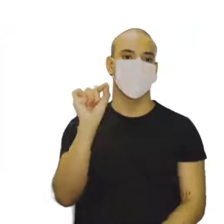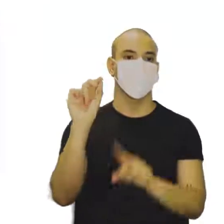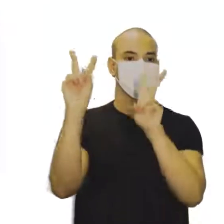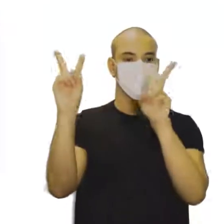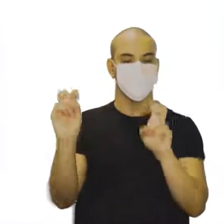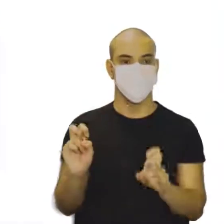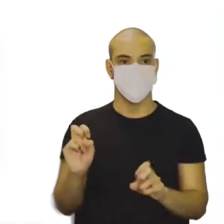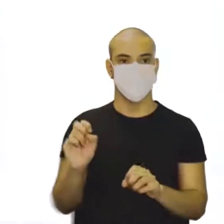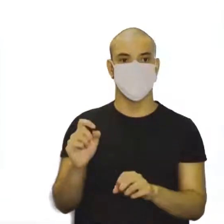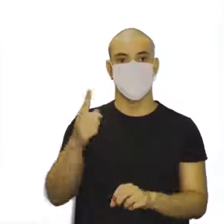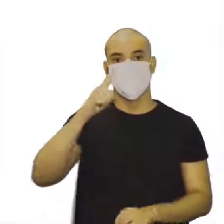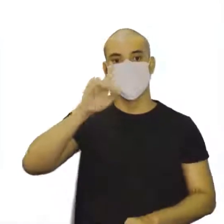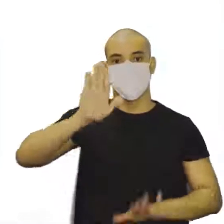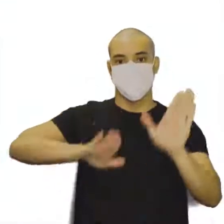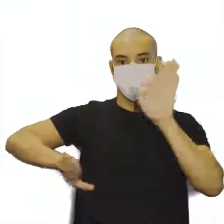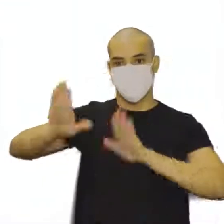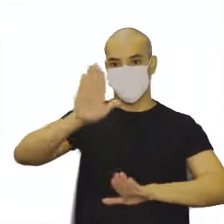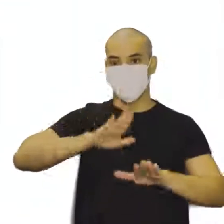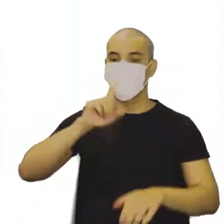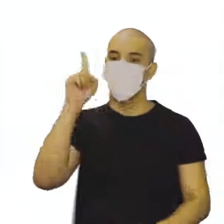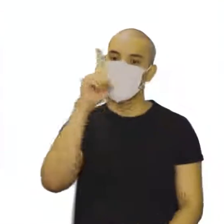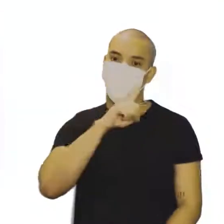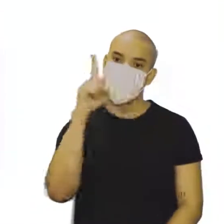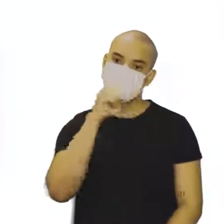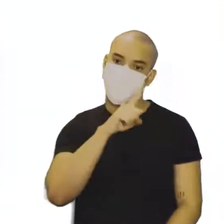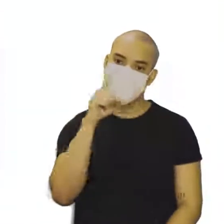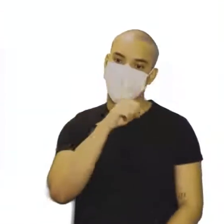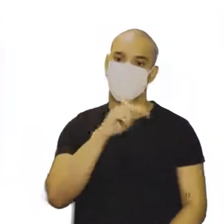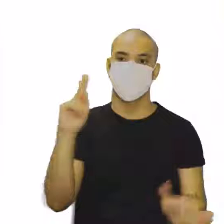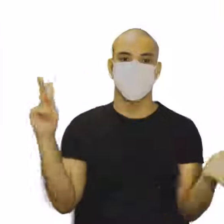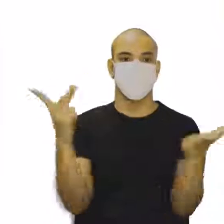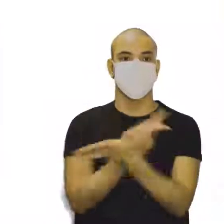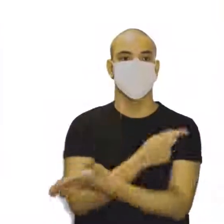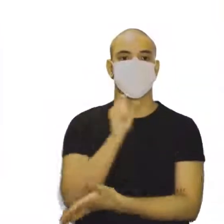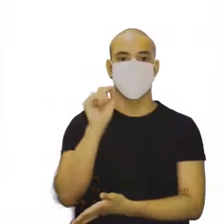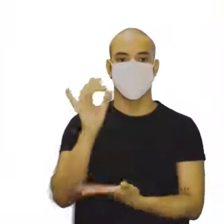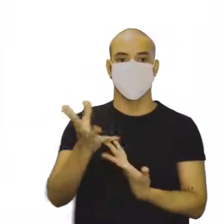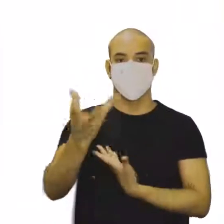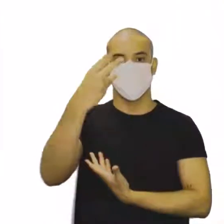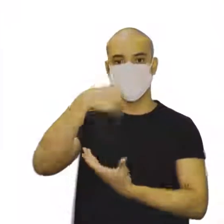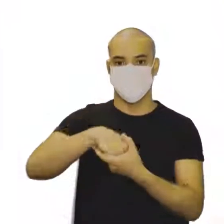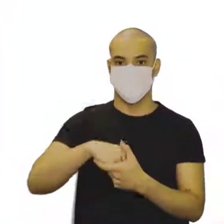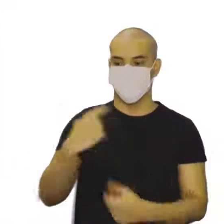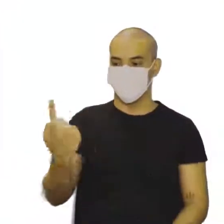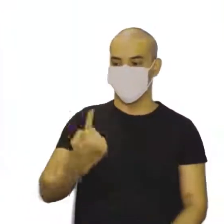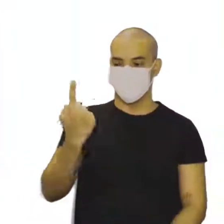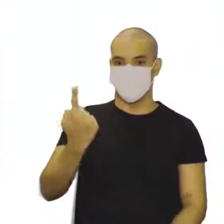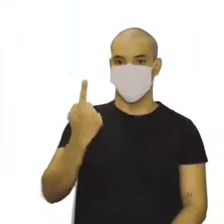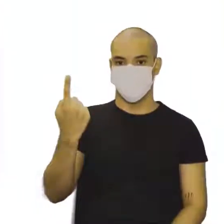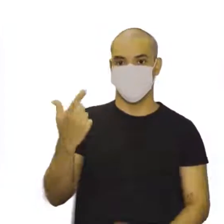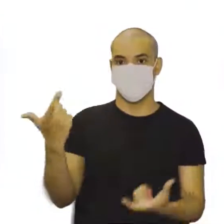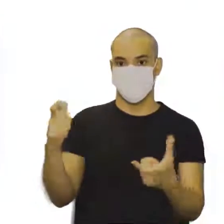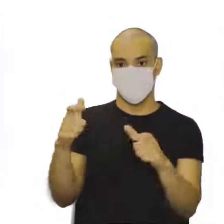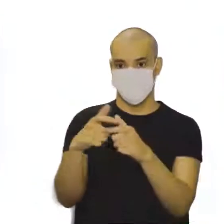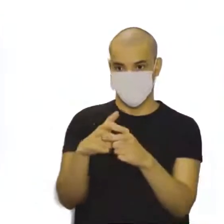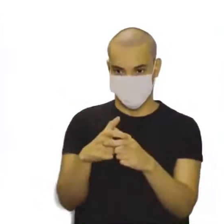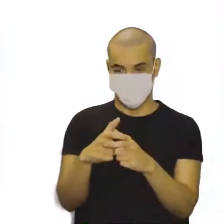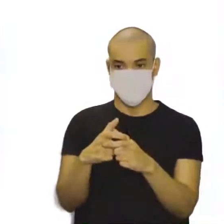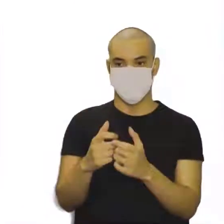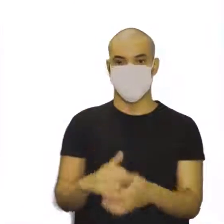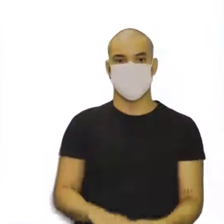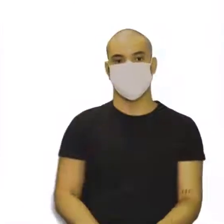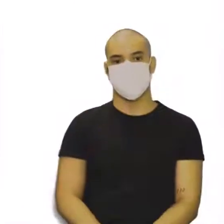questão do risco da ocorrência de uma falha, considerando-se um componente isoladamente